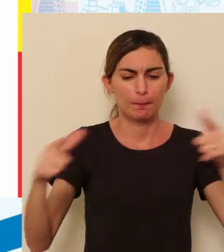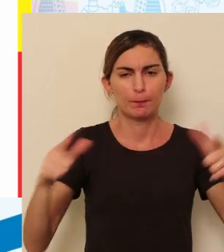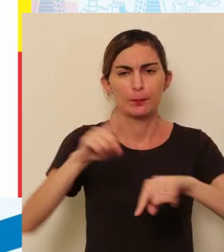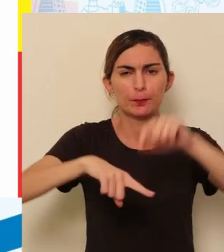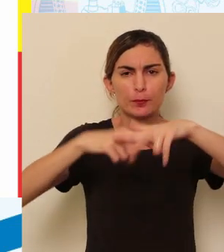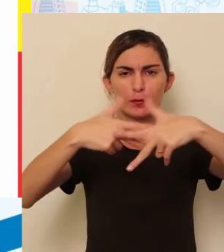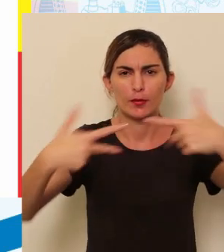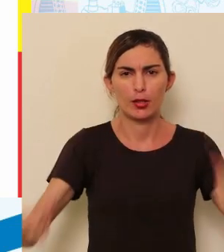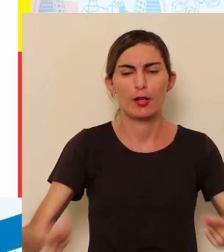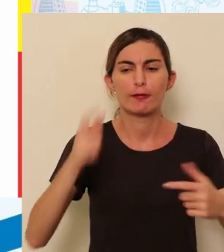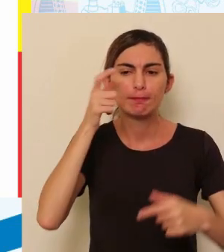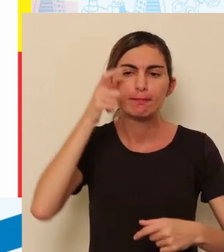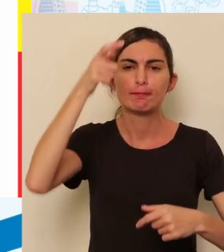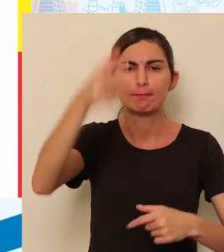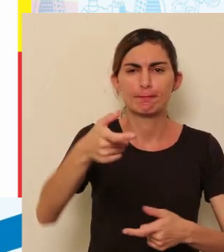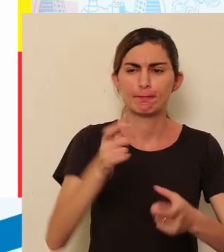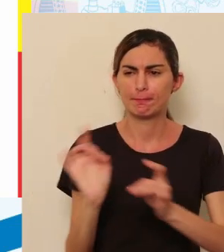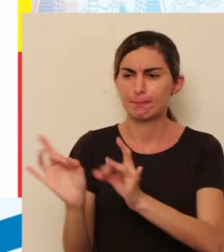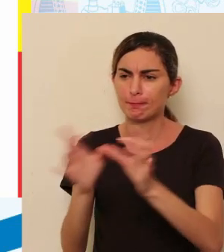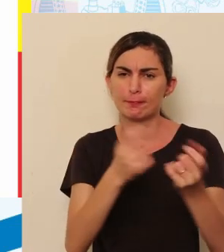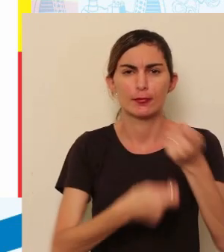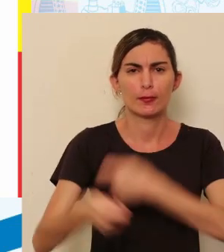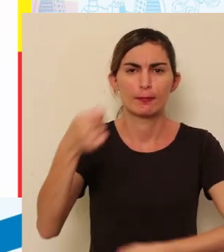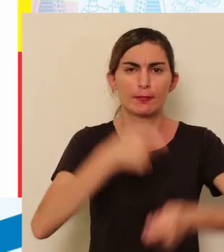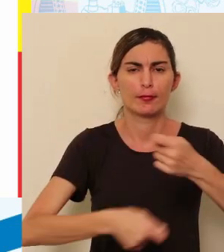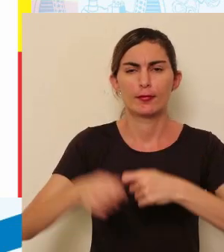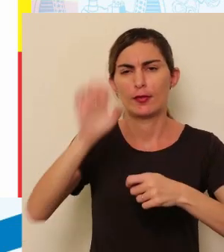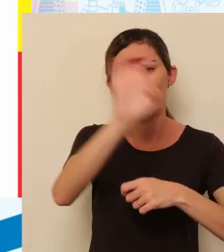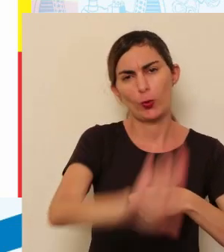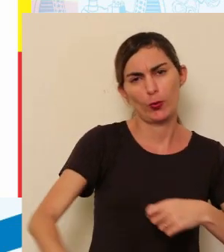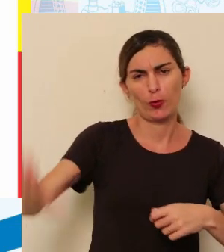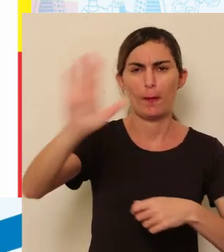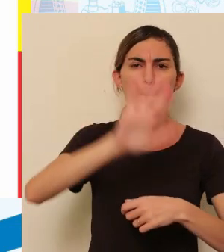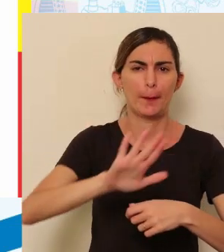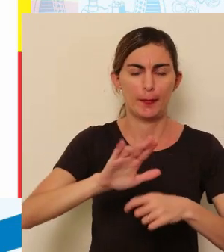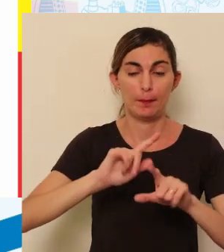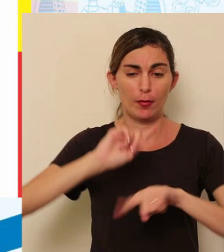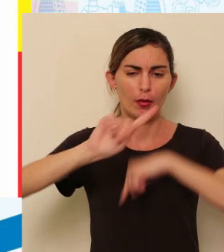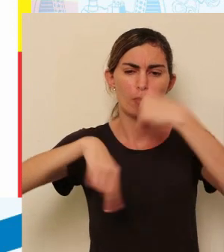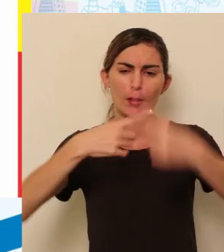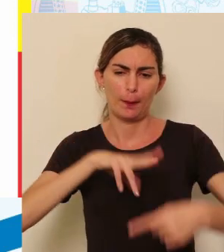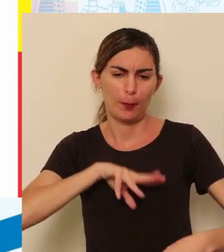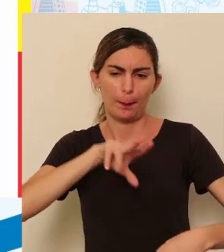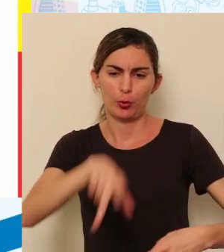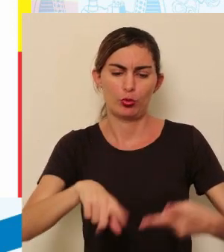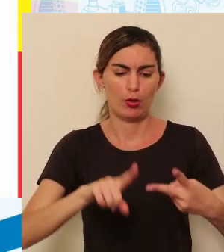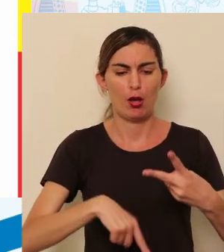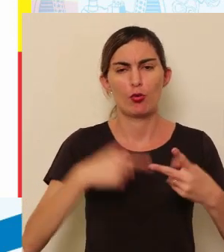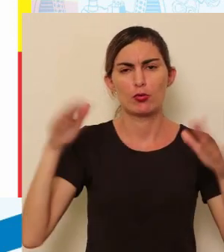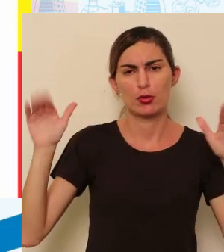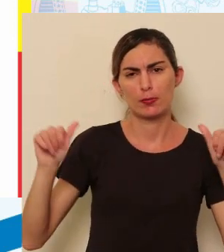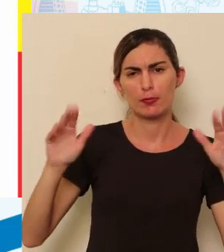parte dos produtos de interesse do consumo europeu. Depois de Portugal e Espanha, a